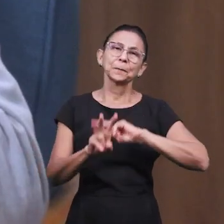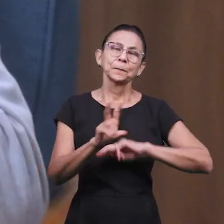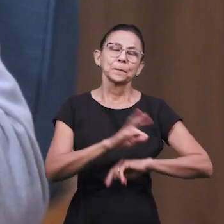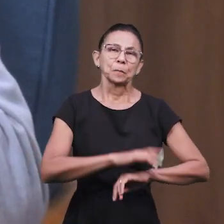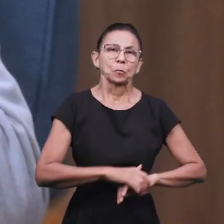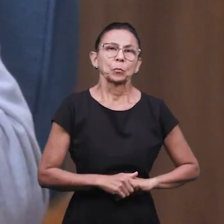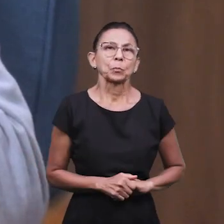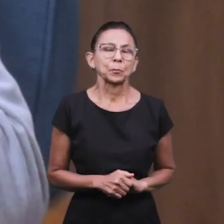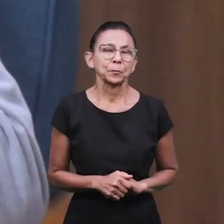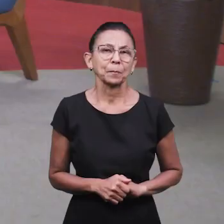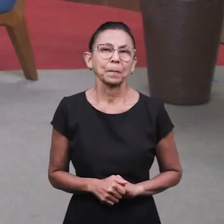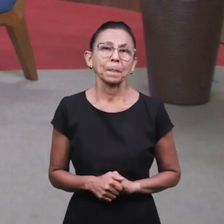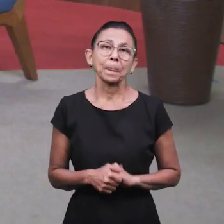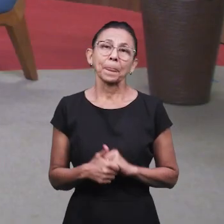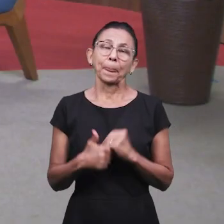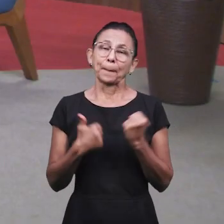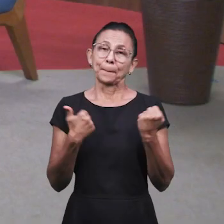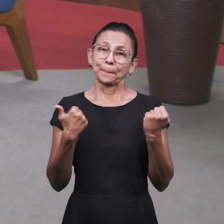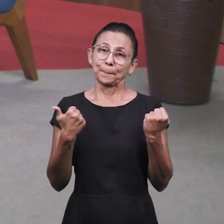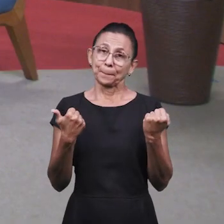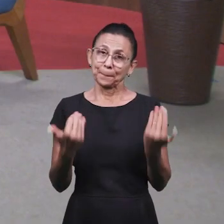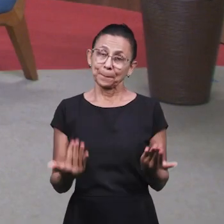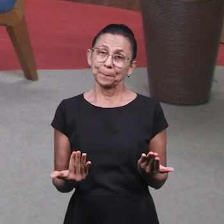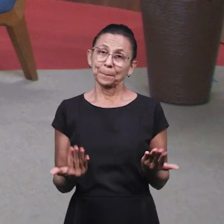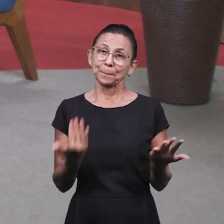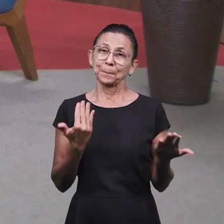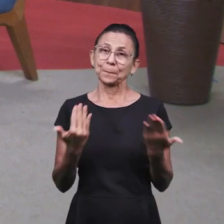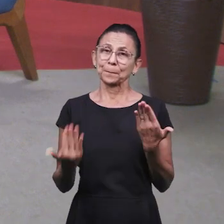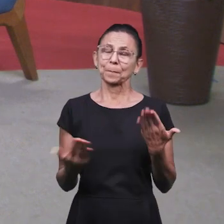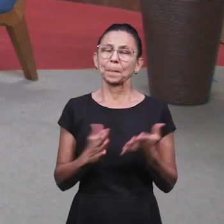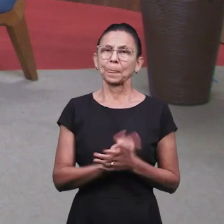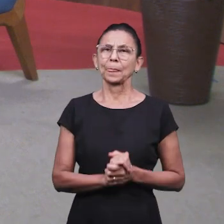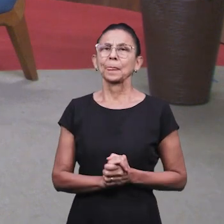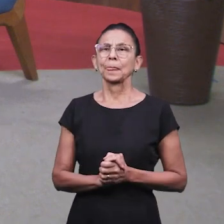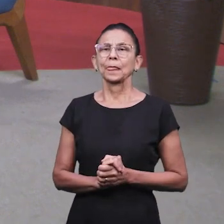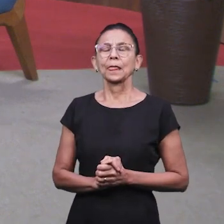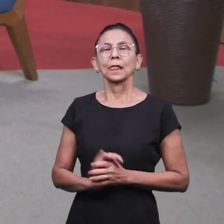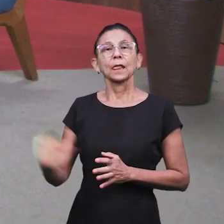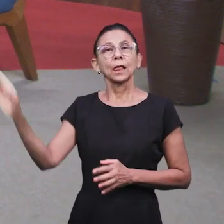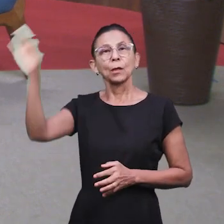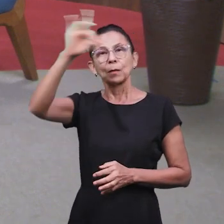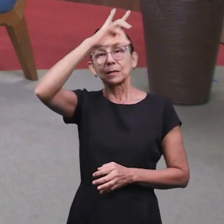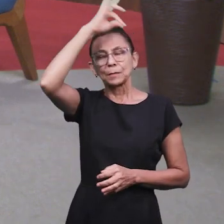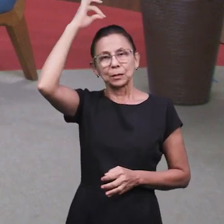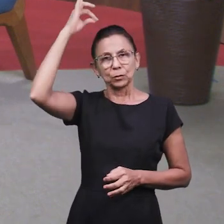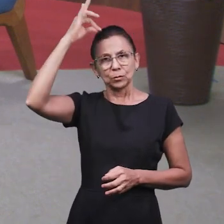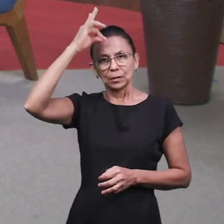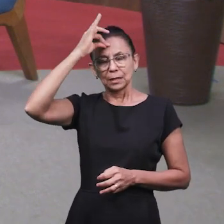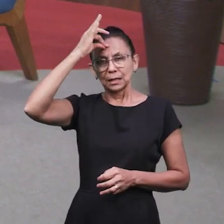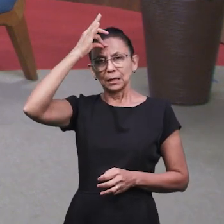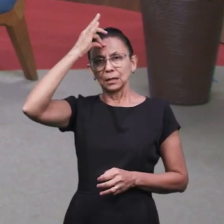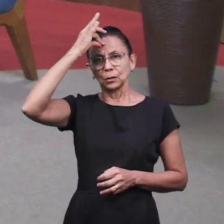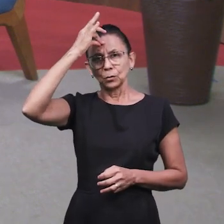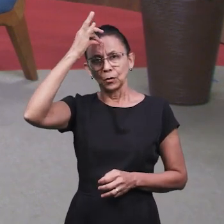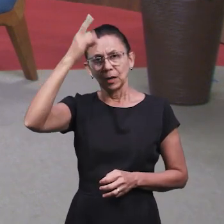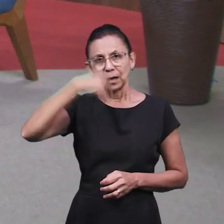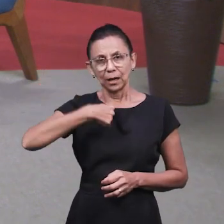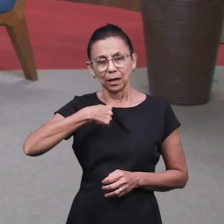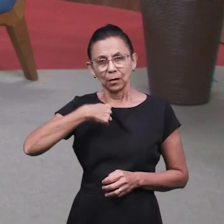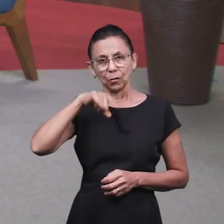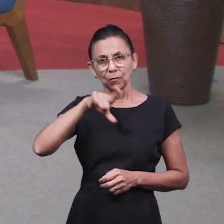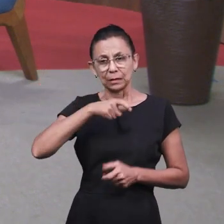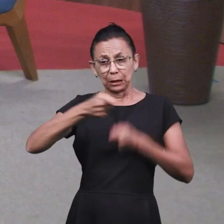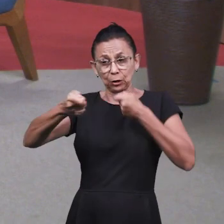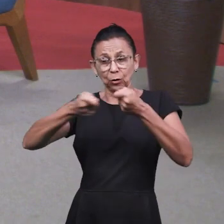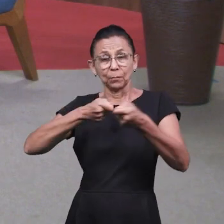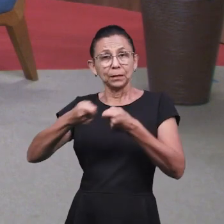depende da minha ordem, nem da sua ordem, Josias, nem de ninguém. Ninguém domina o Espírito Santo.